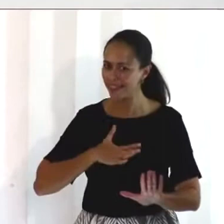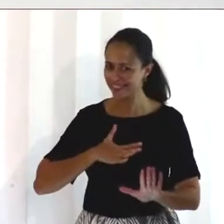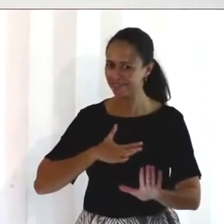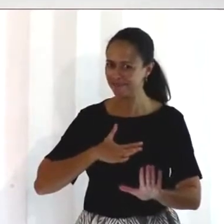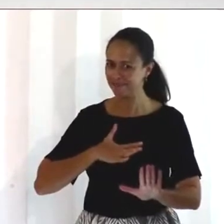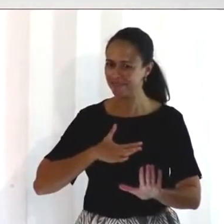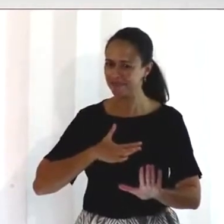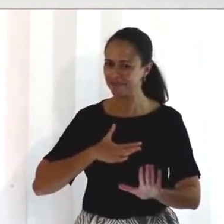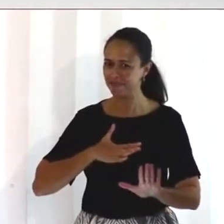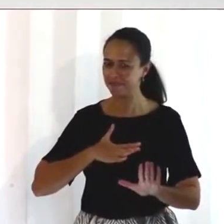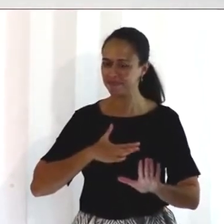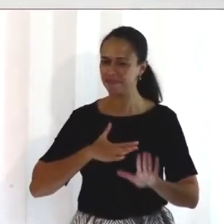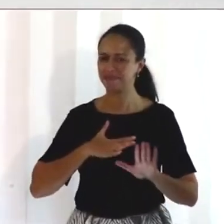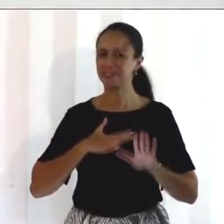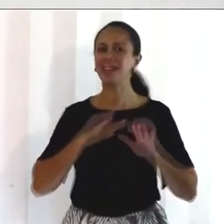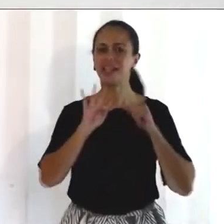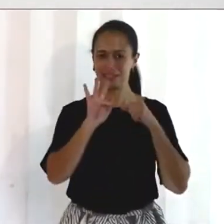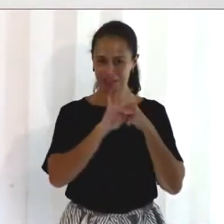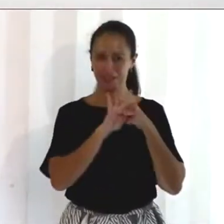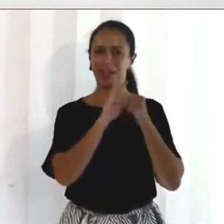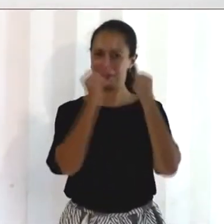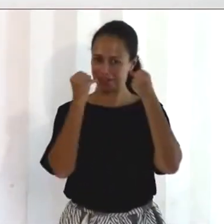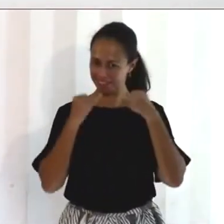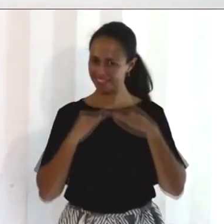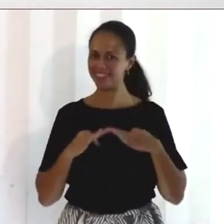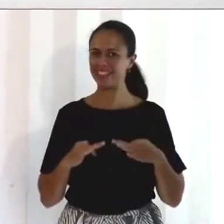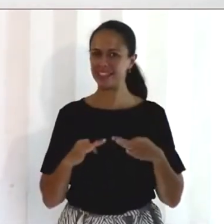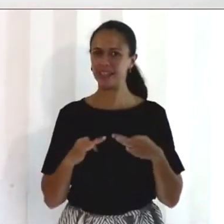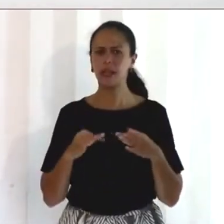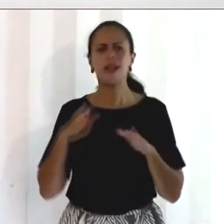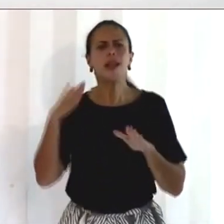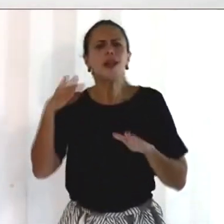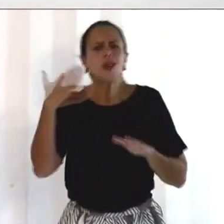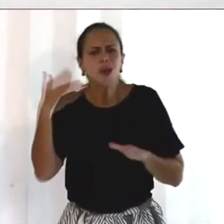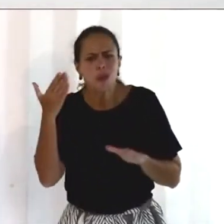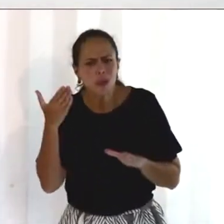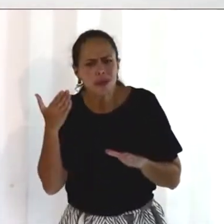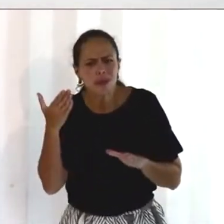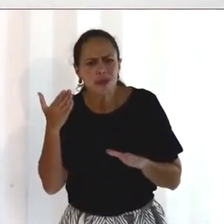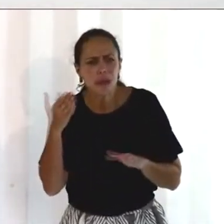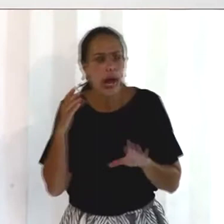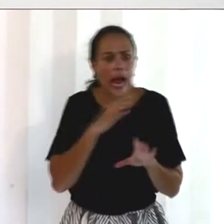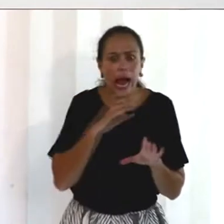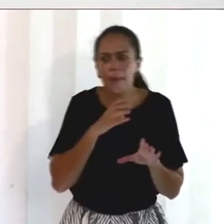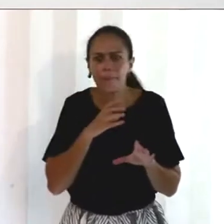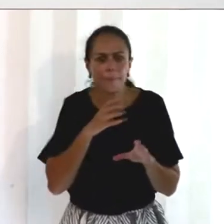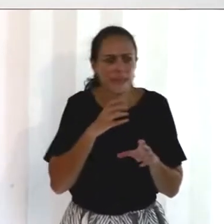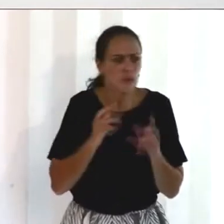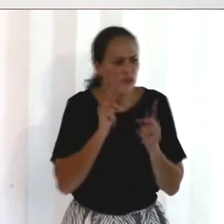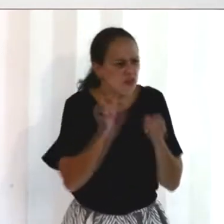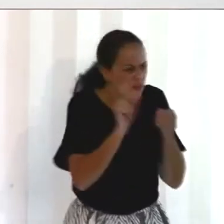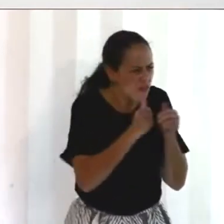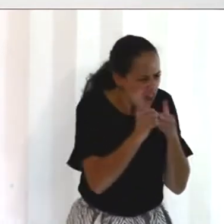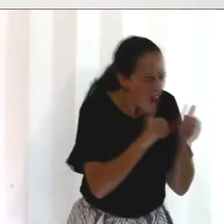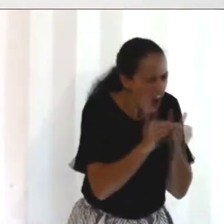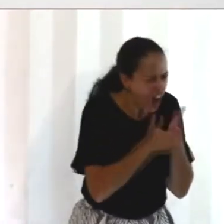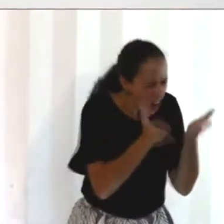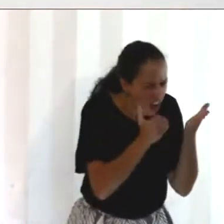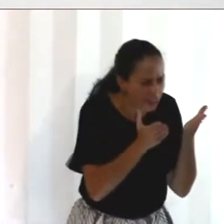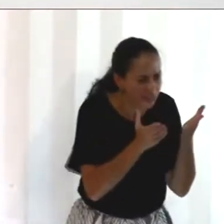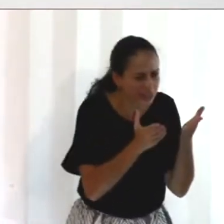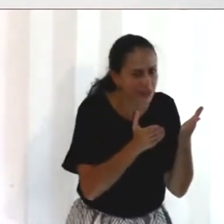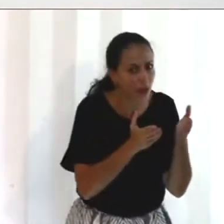temos de ser rápidos e quando é que nós temos de ser lentos? Barclay dizia isso: a